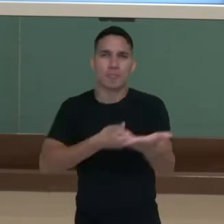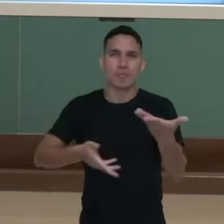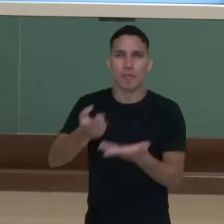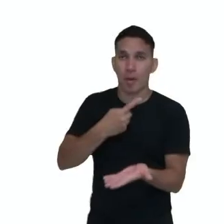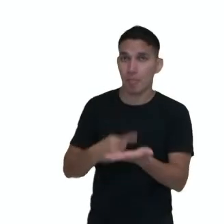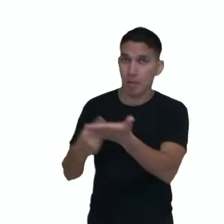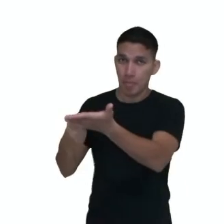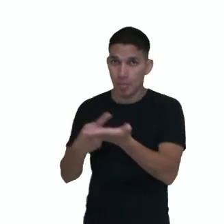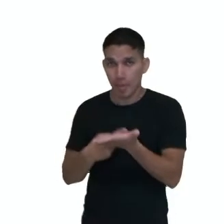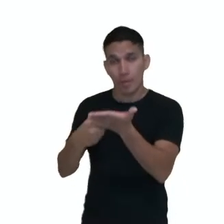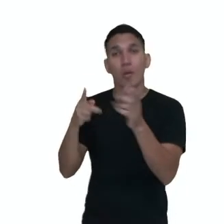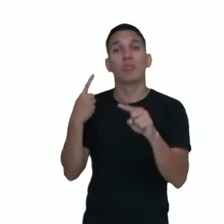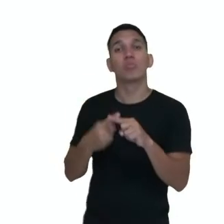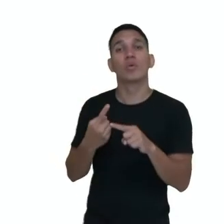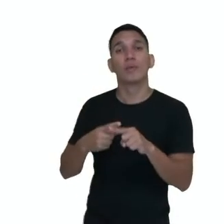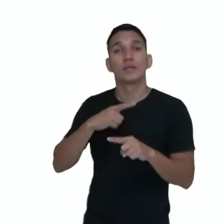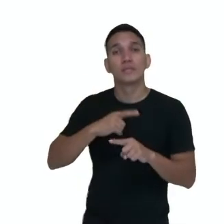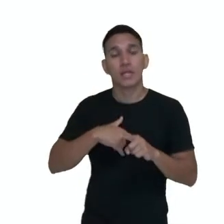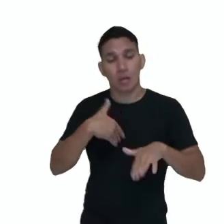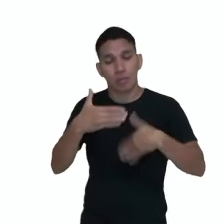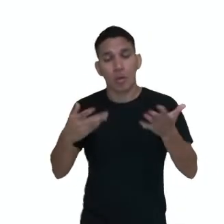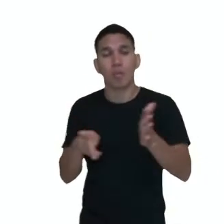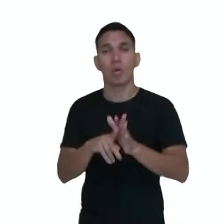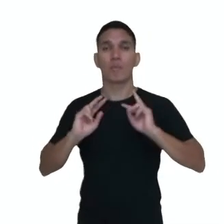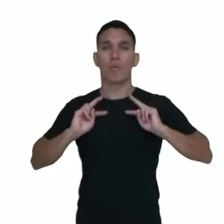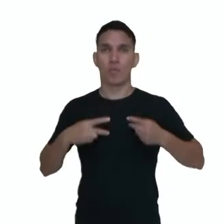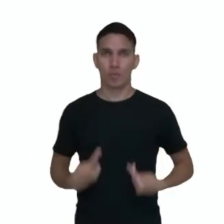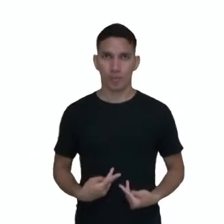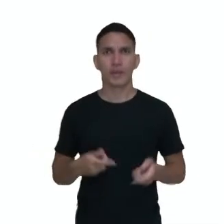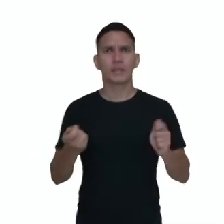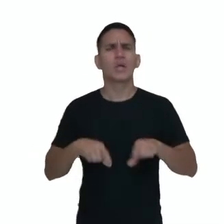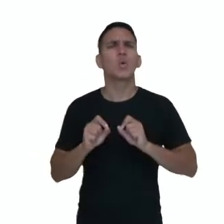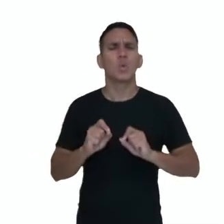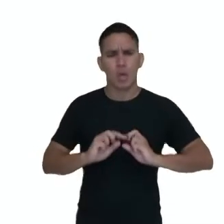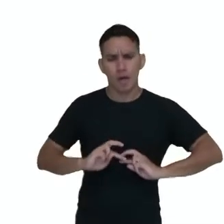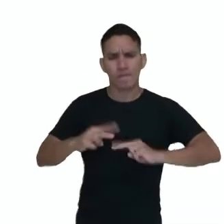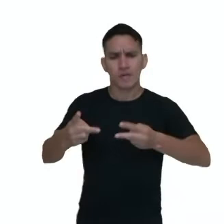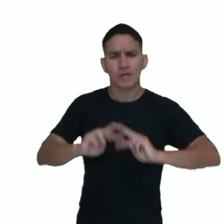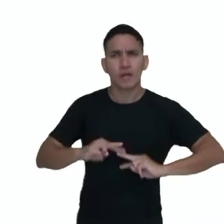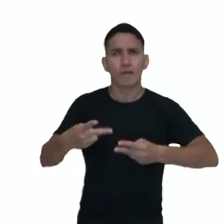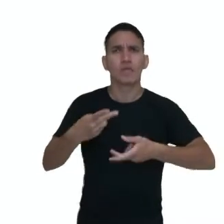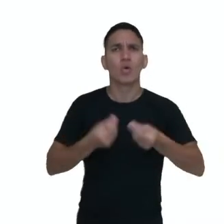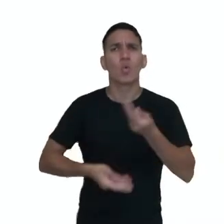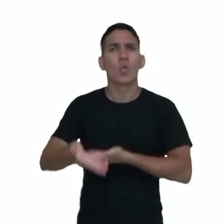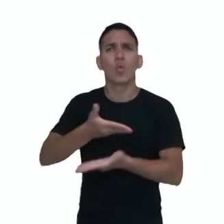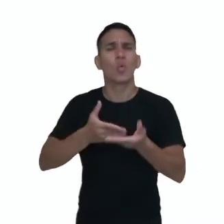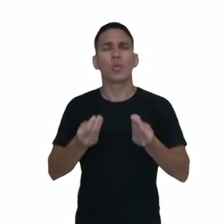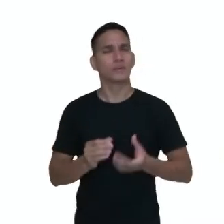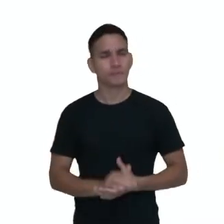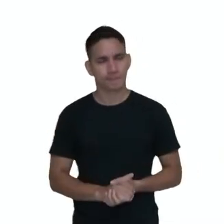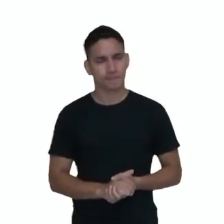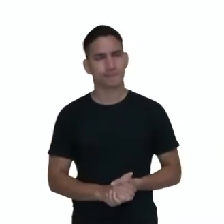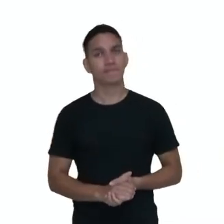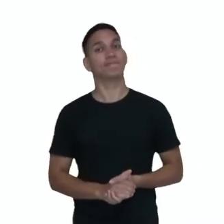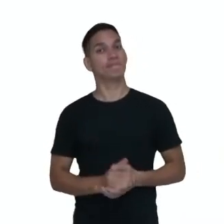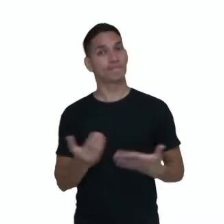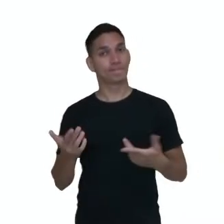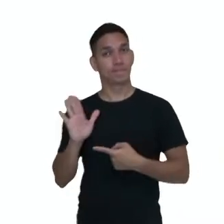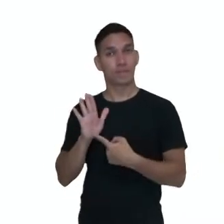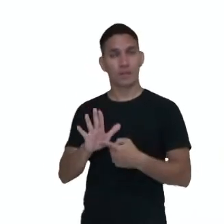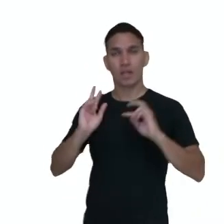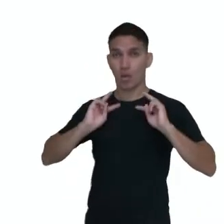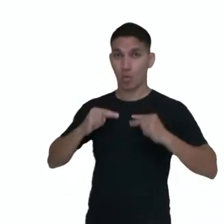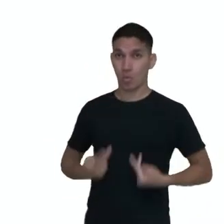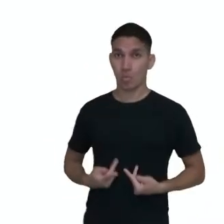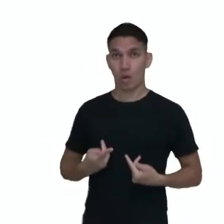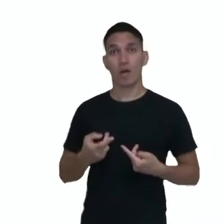pelos fluxos produzidos pelos humanos. Que fluxos são esses? Vamos ver aqui então, olha só. Então o ser humano produz,